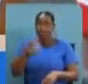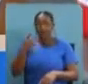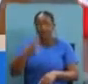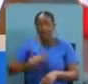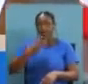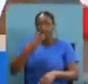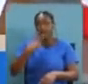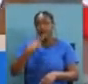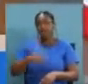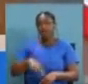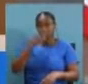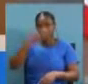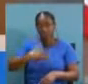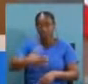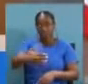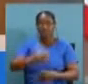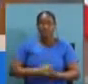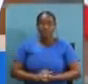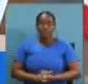3 vezes por semana.